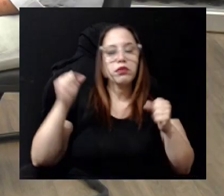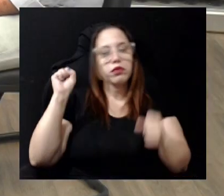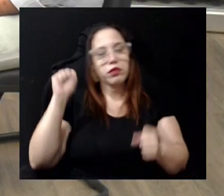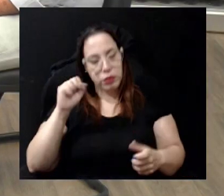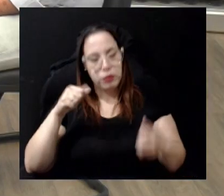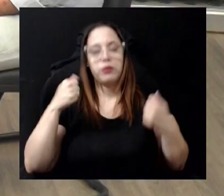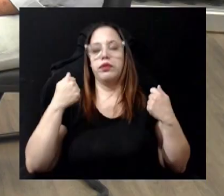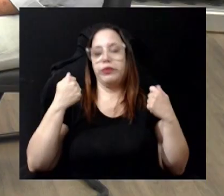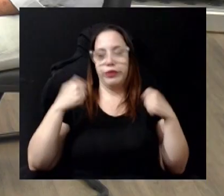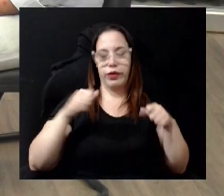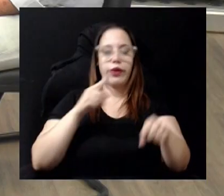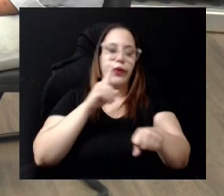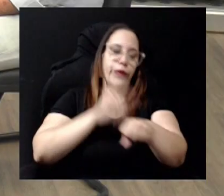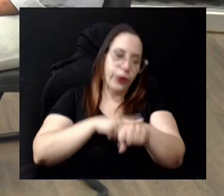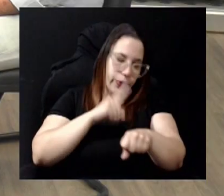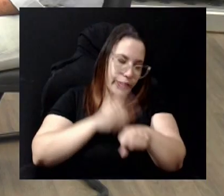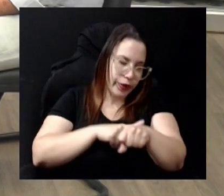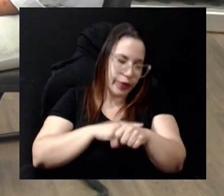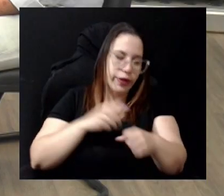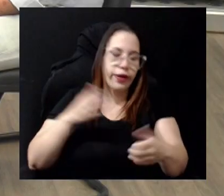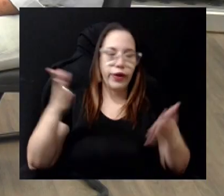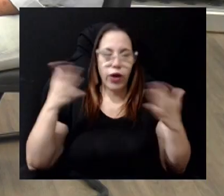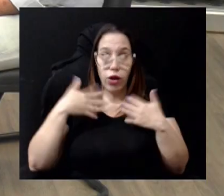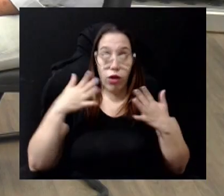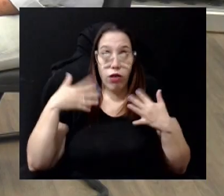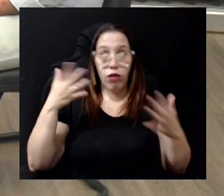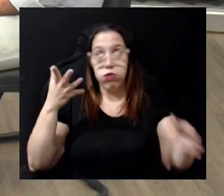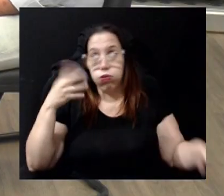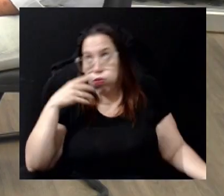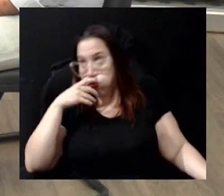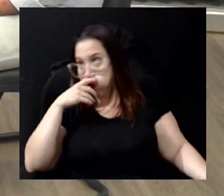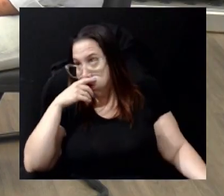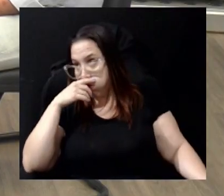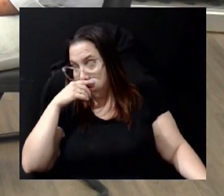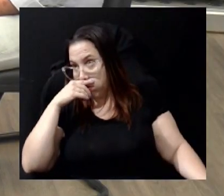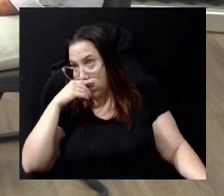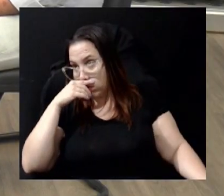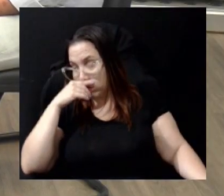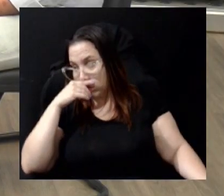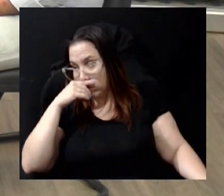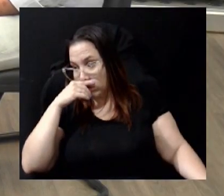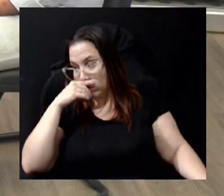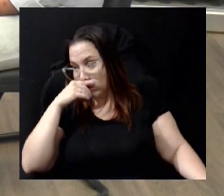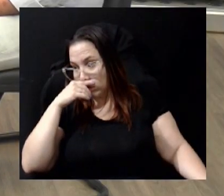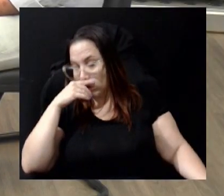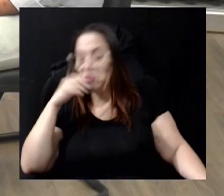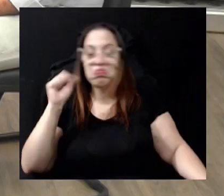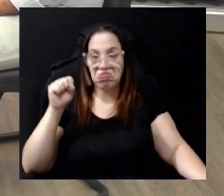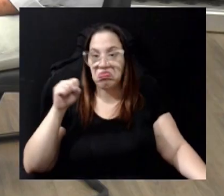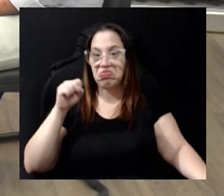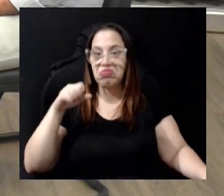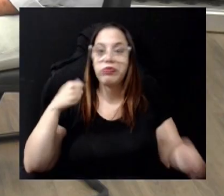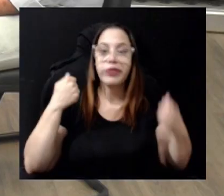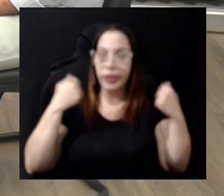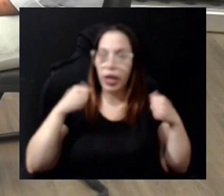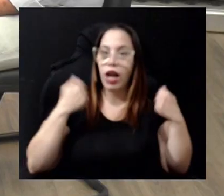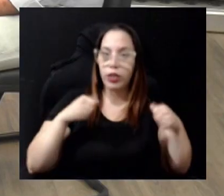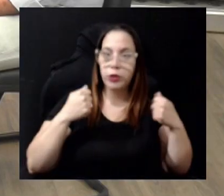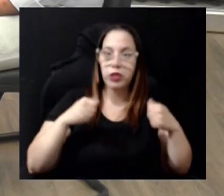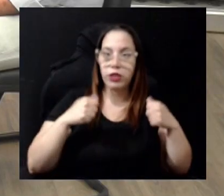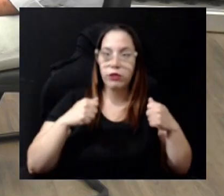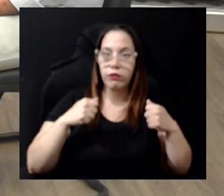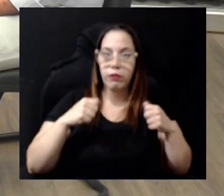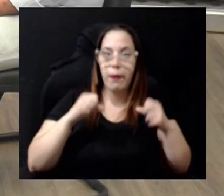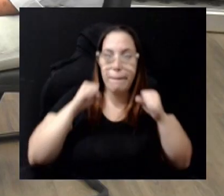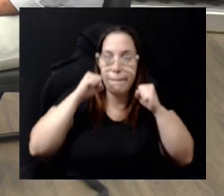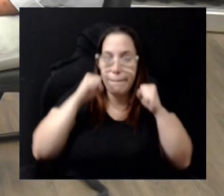de verão. E Minas Energia apontando que sim, nós precisamos e que podemos ter aí uma